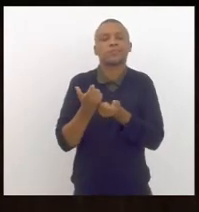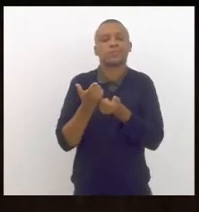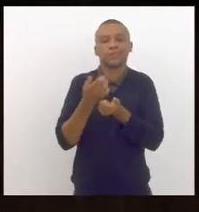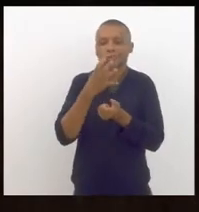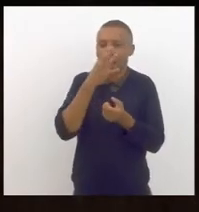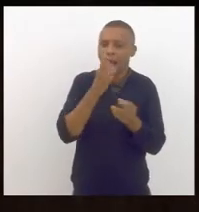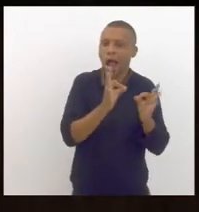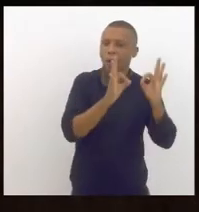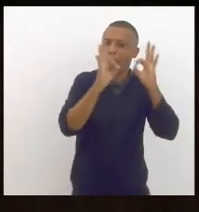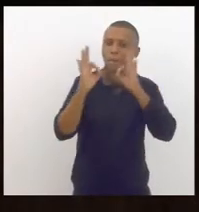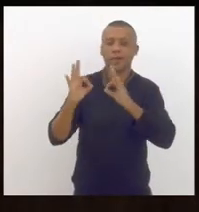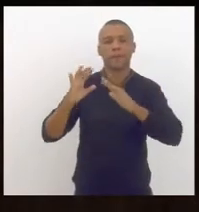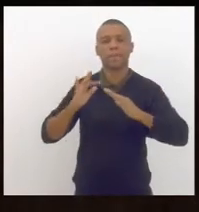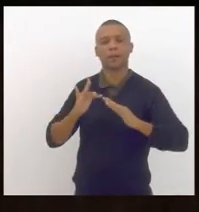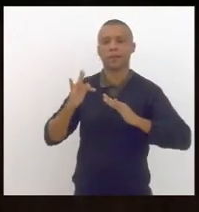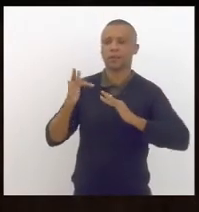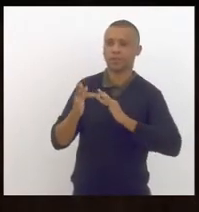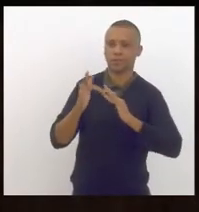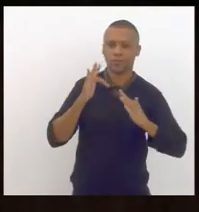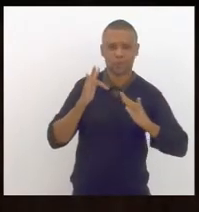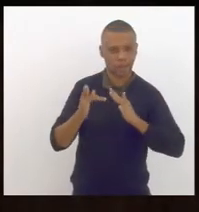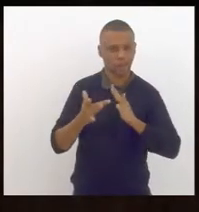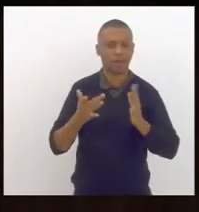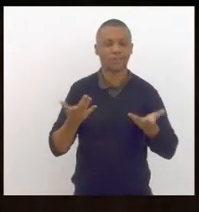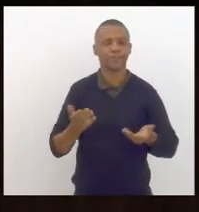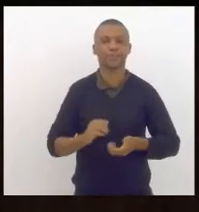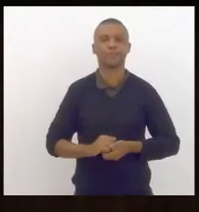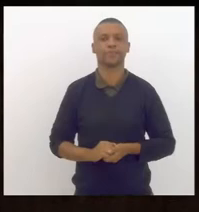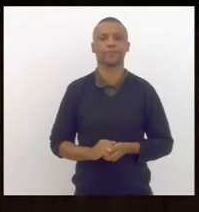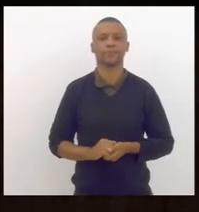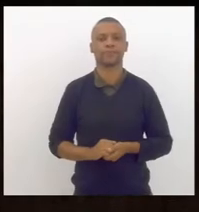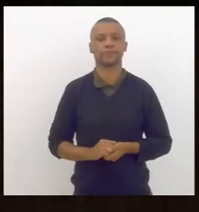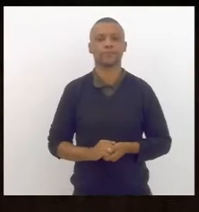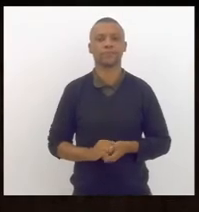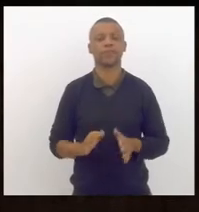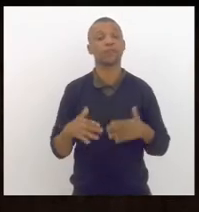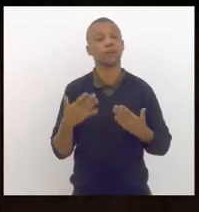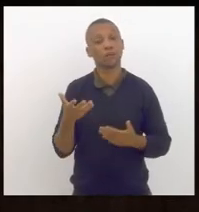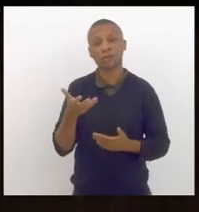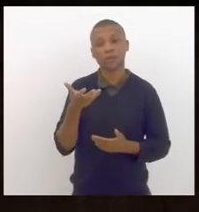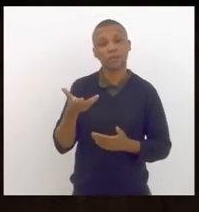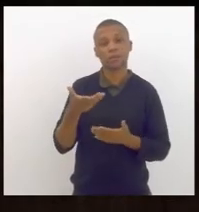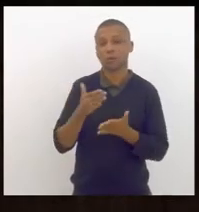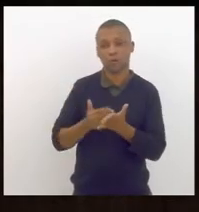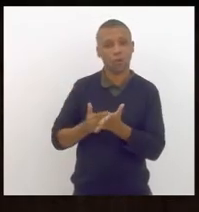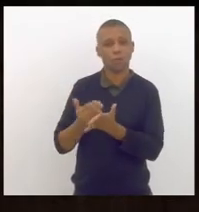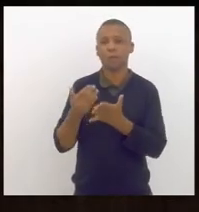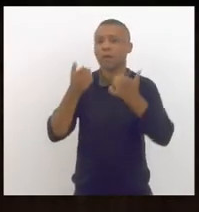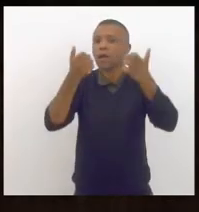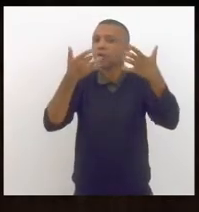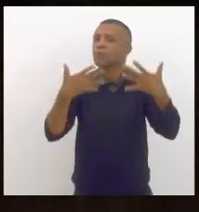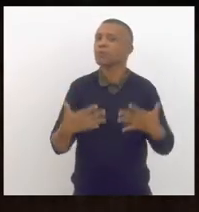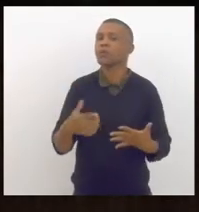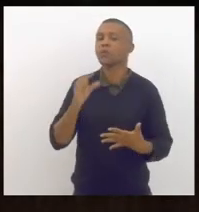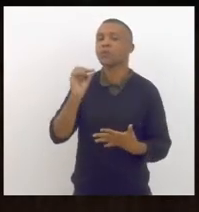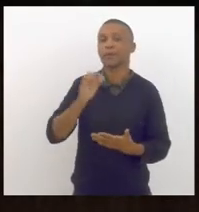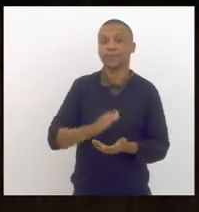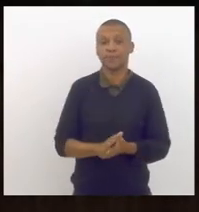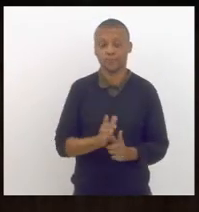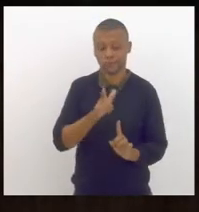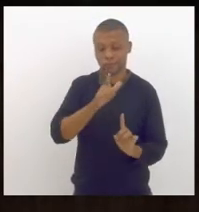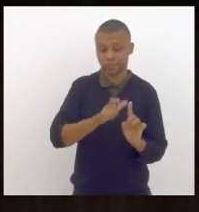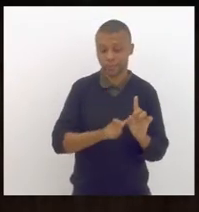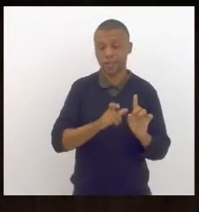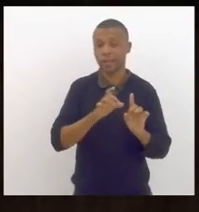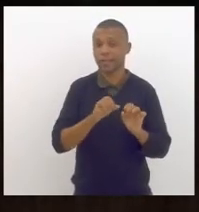sociais, eu queria começar dizendo o seguinte: ser defensora